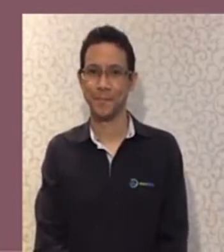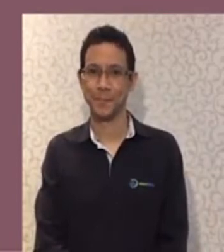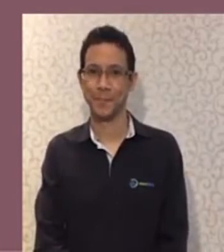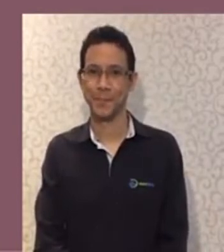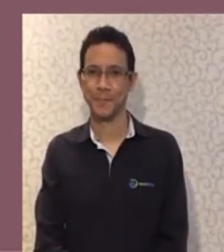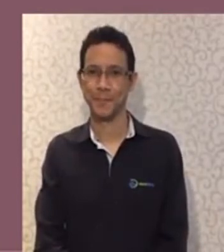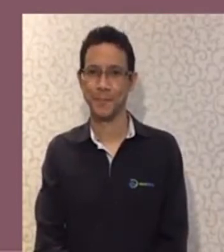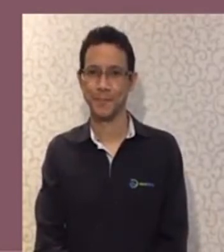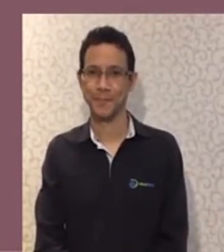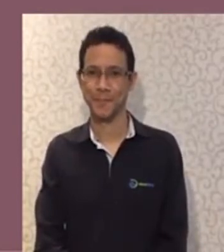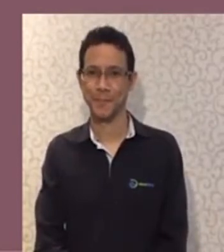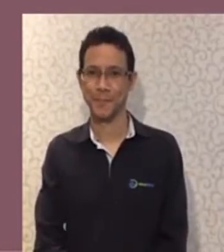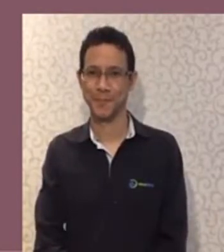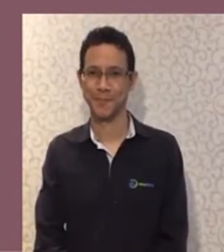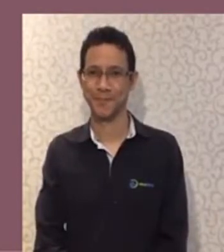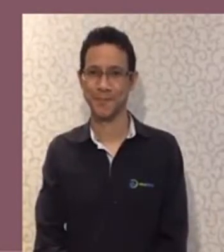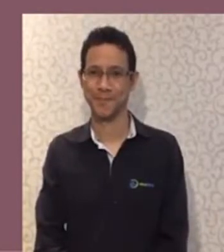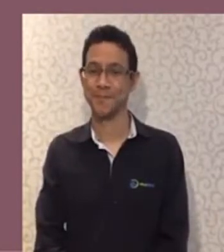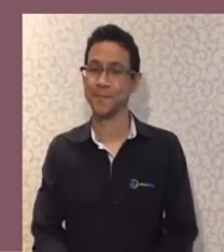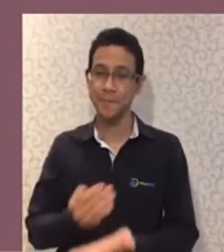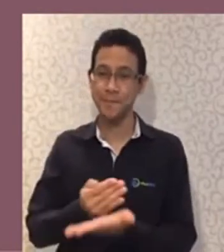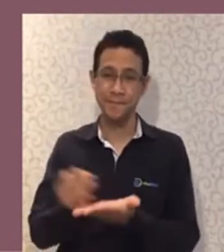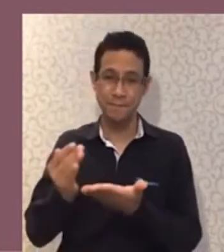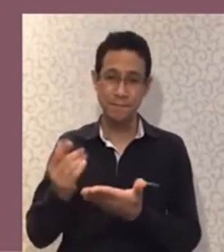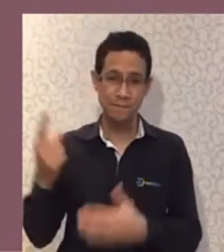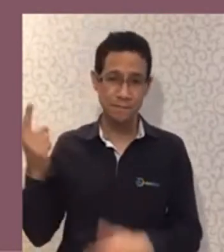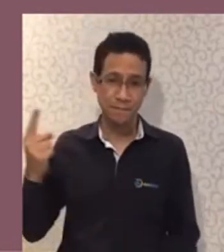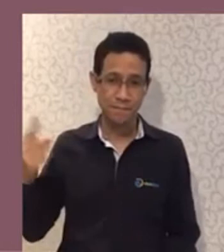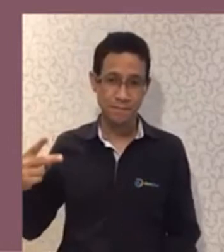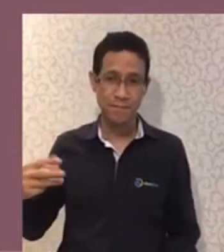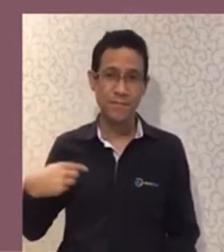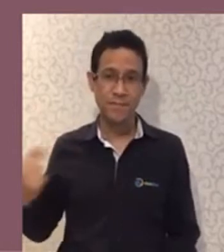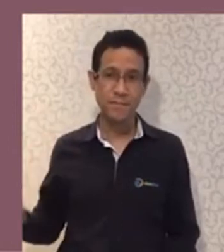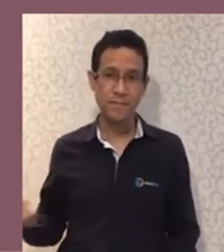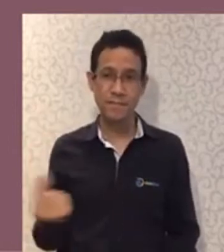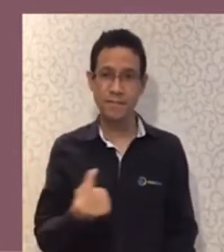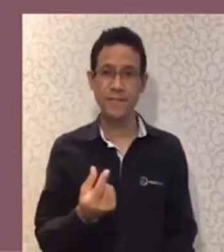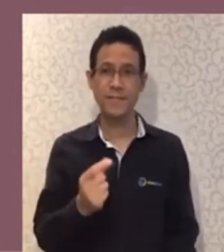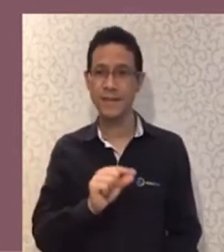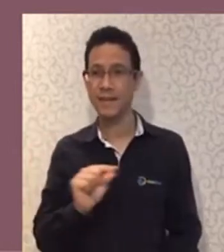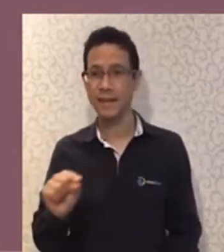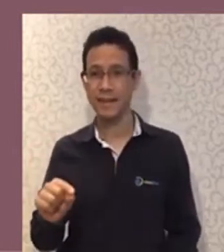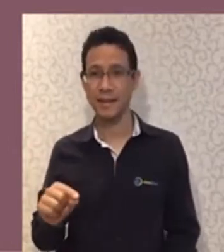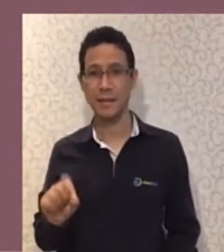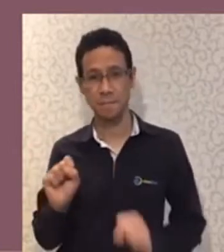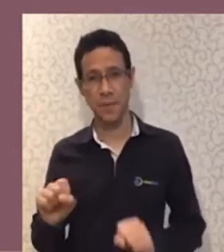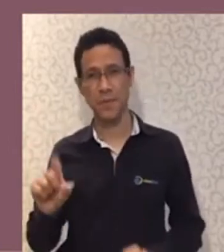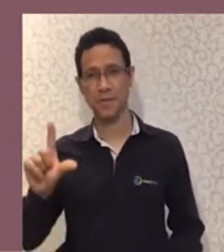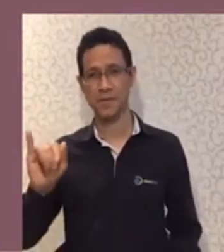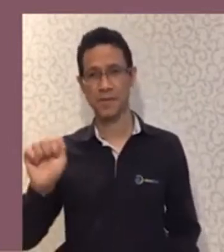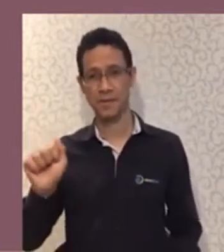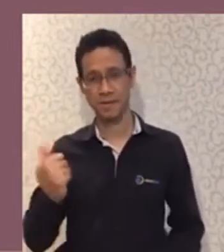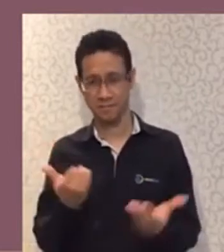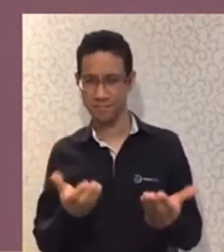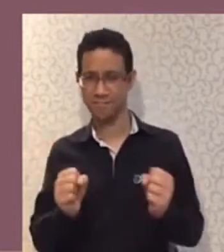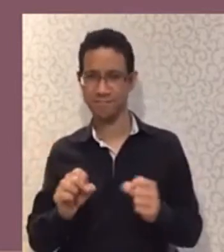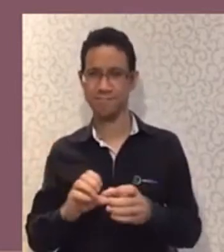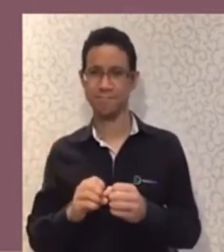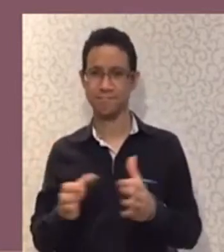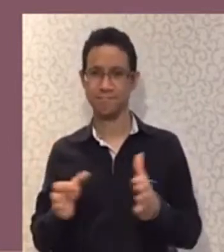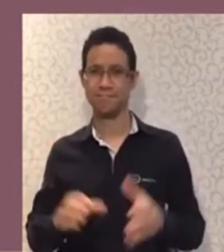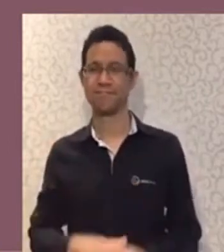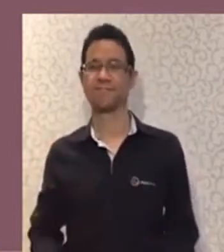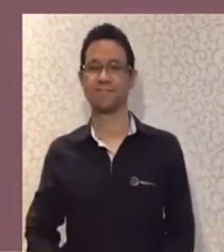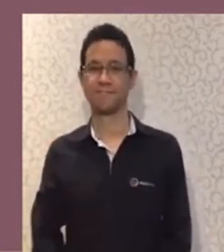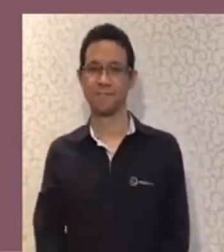Quem começa, Fabiana? Como a pergunta inicialmente foi para você, Lia, se você puder... Tá bom.